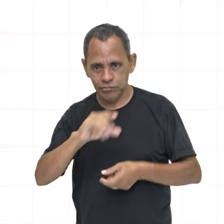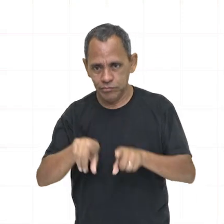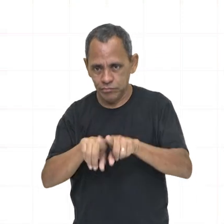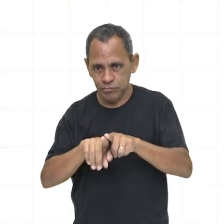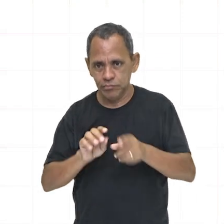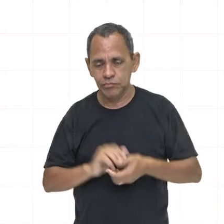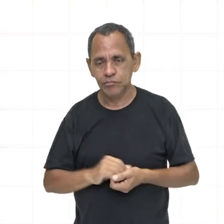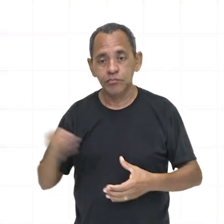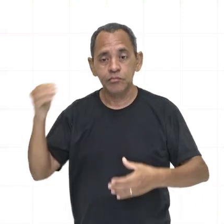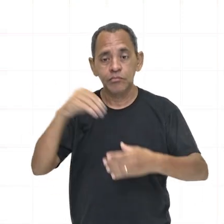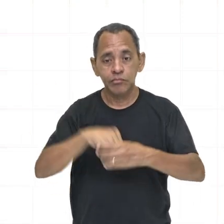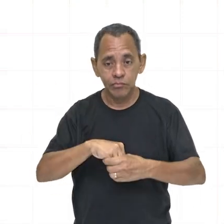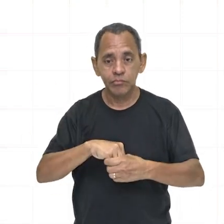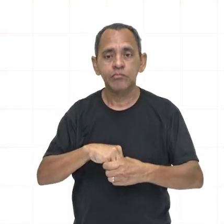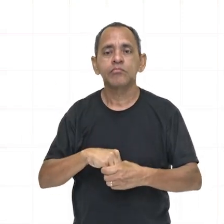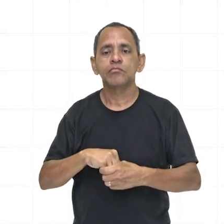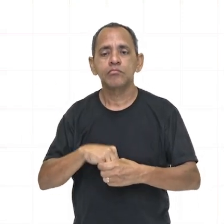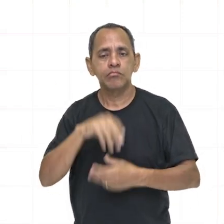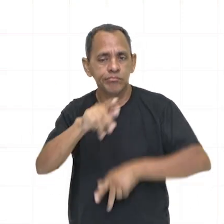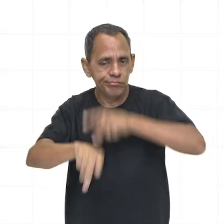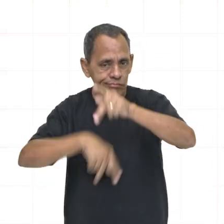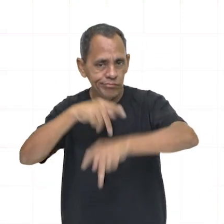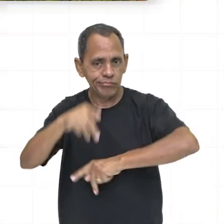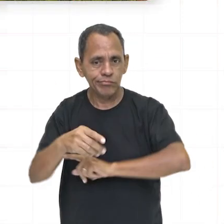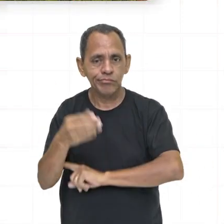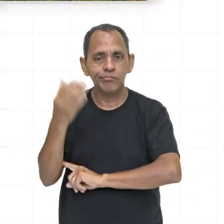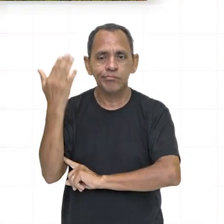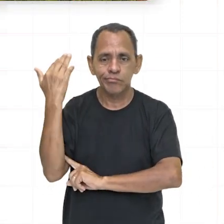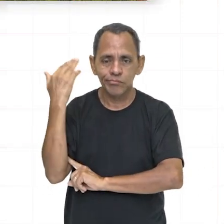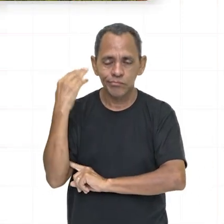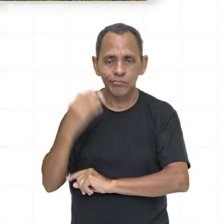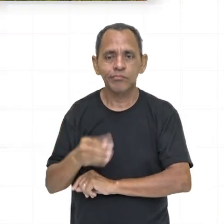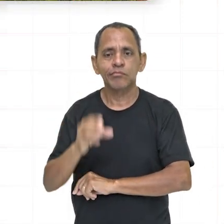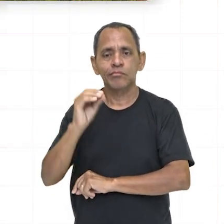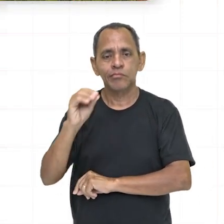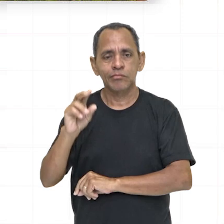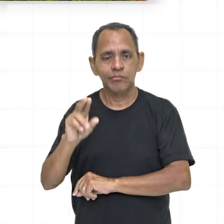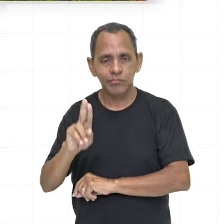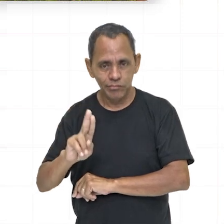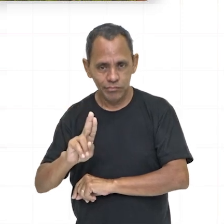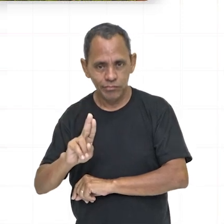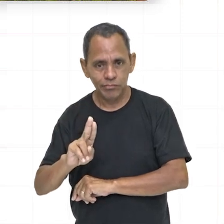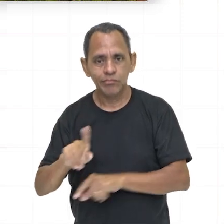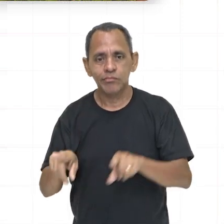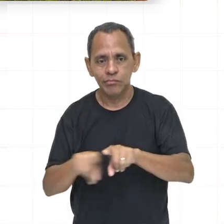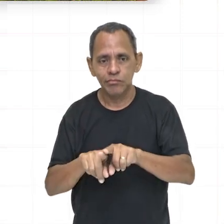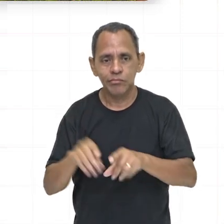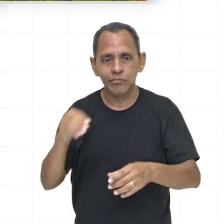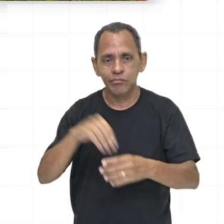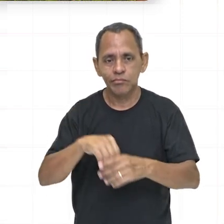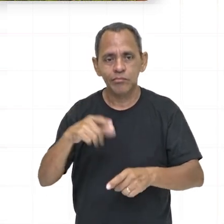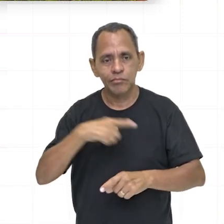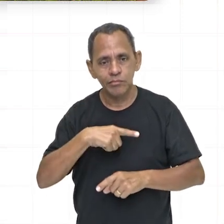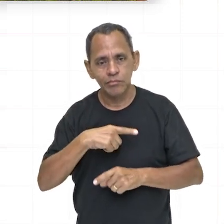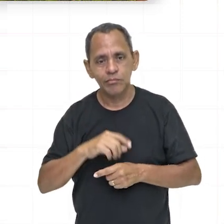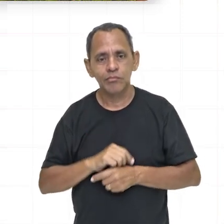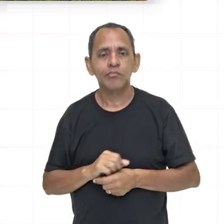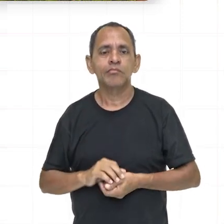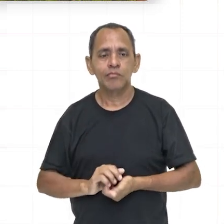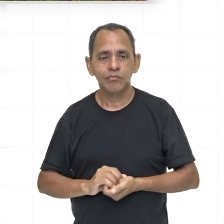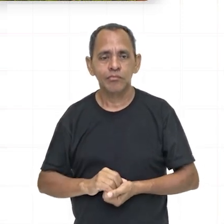civilizações orientais, nós temos a civilização cínica, que é a civilização